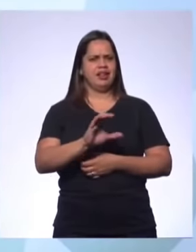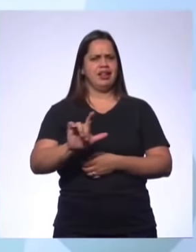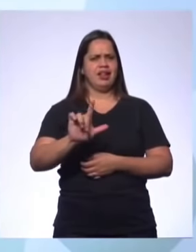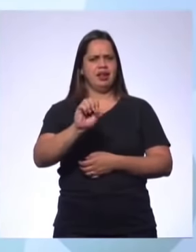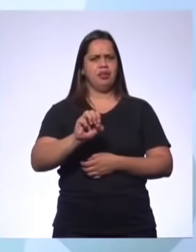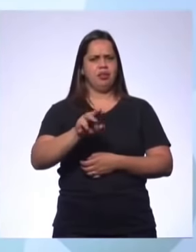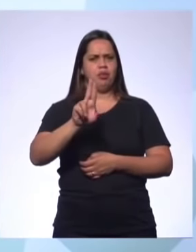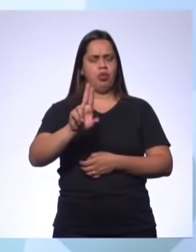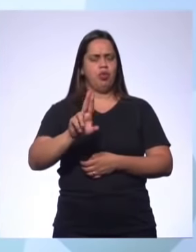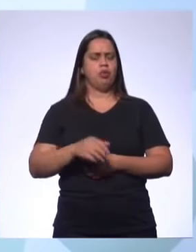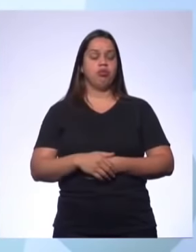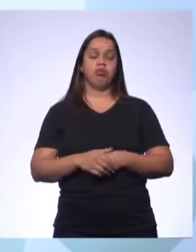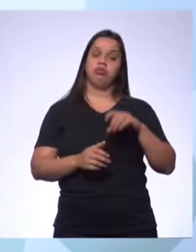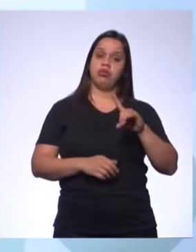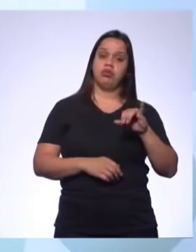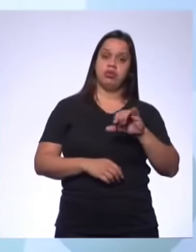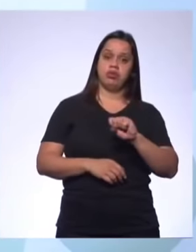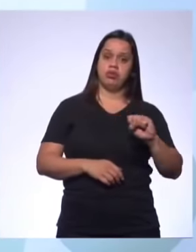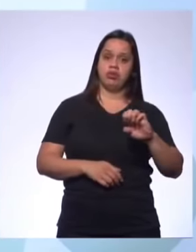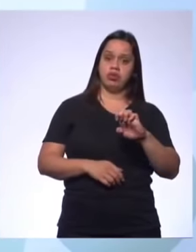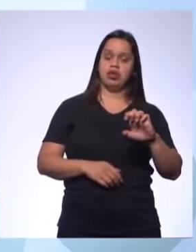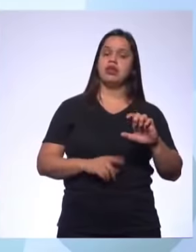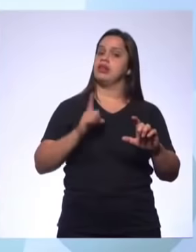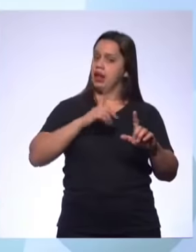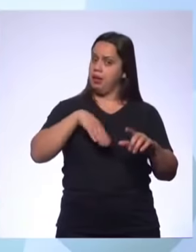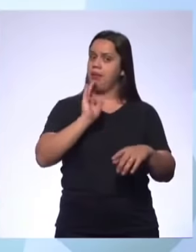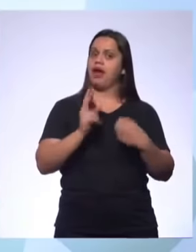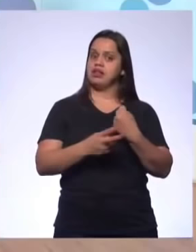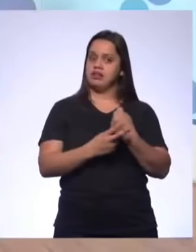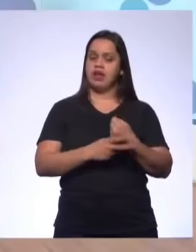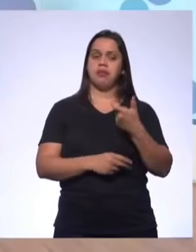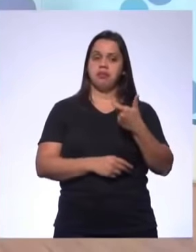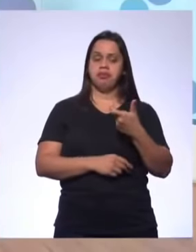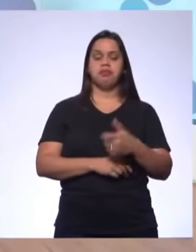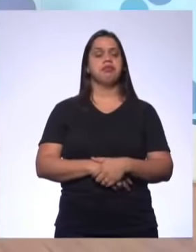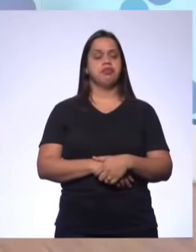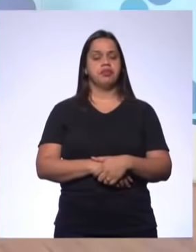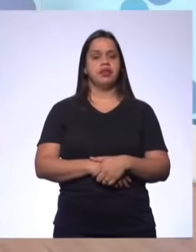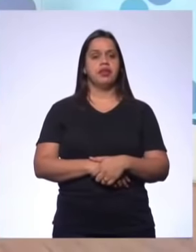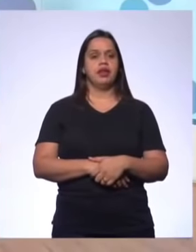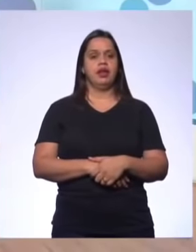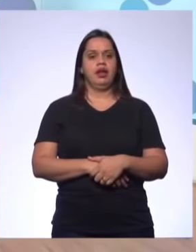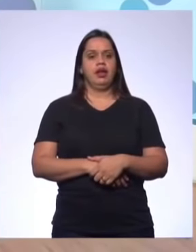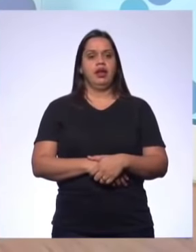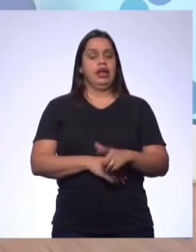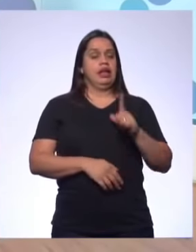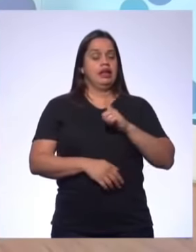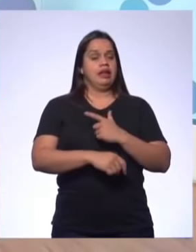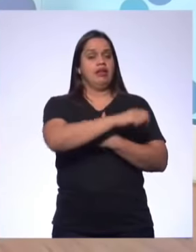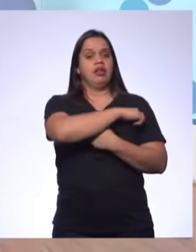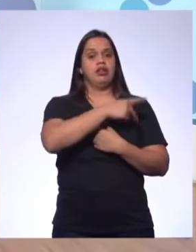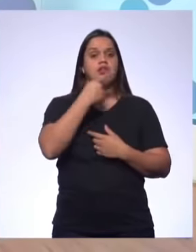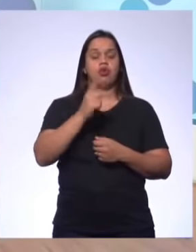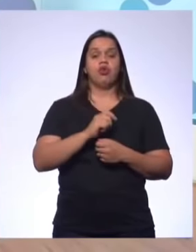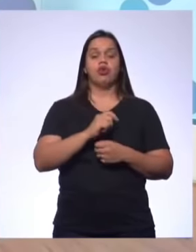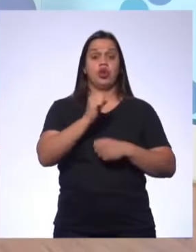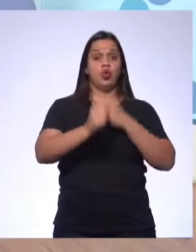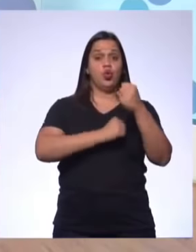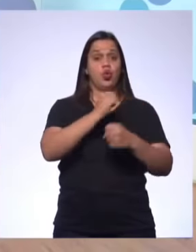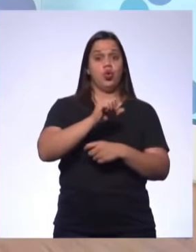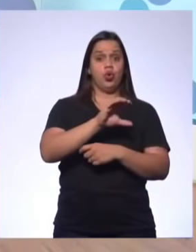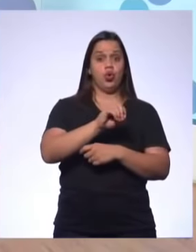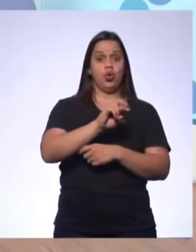Exclamou, disse. Que mais? Temos mais. Exclamou. Olha lá, teve gente que colocou correu. Correu,